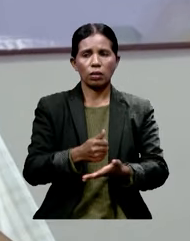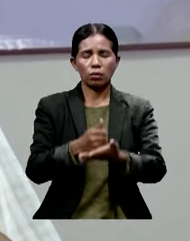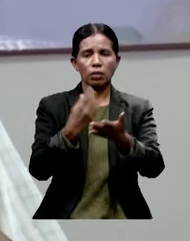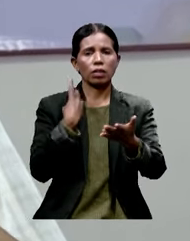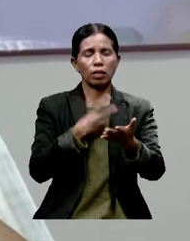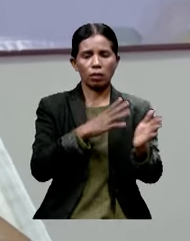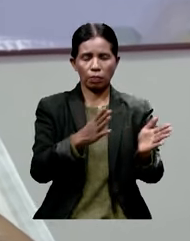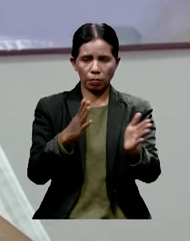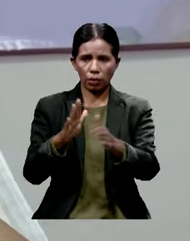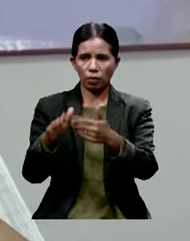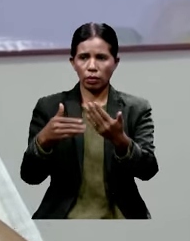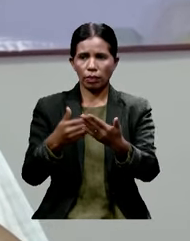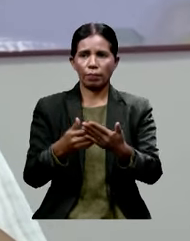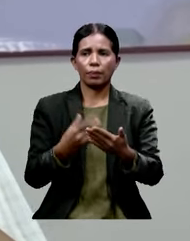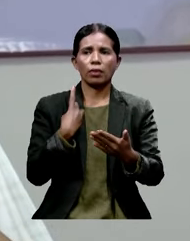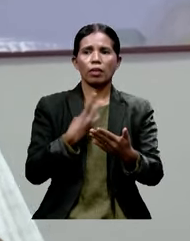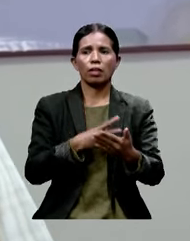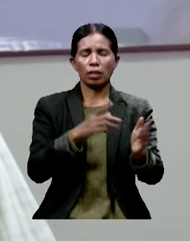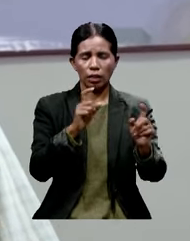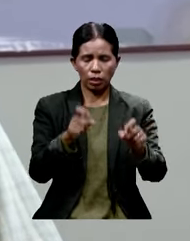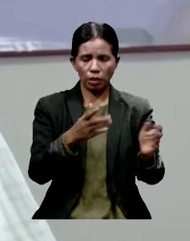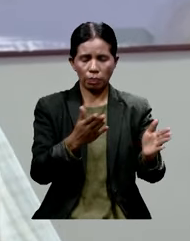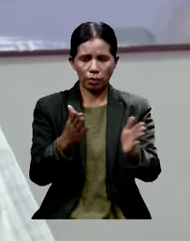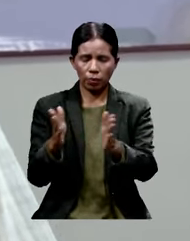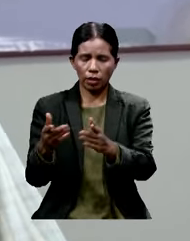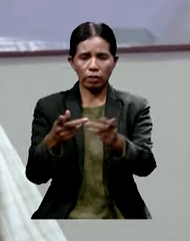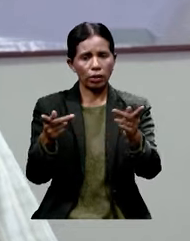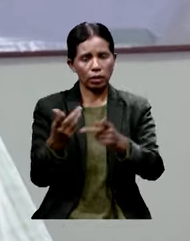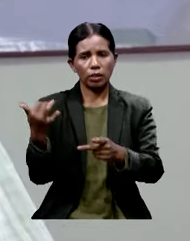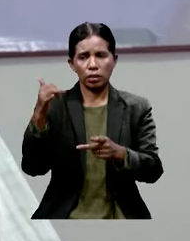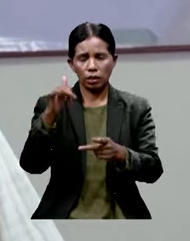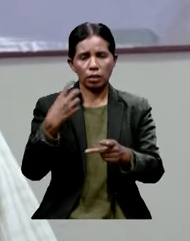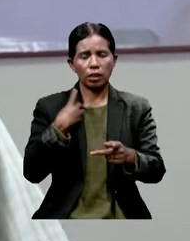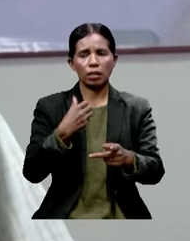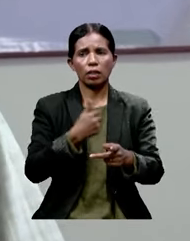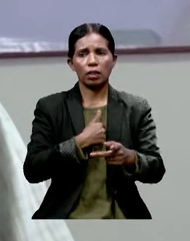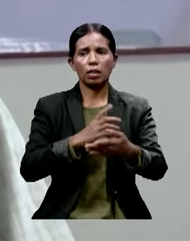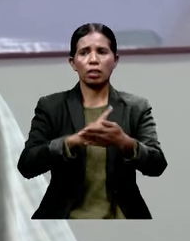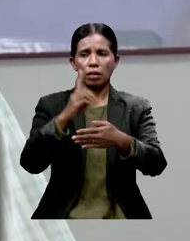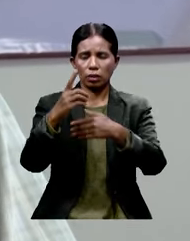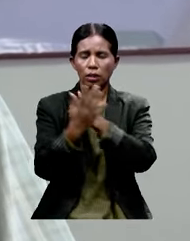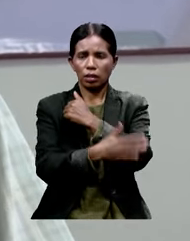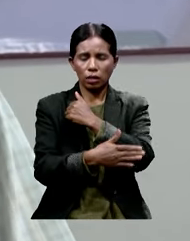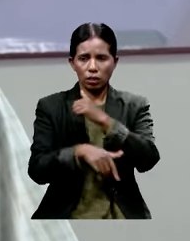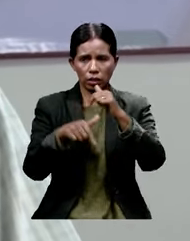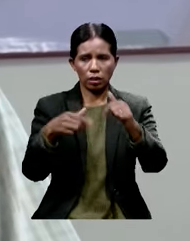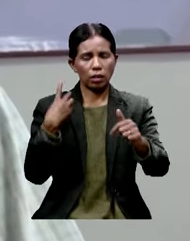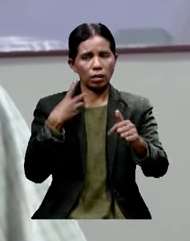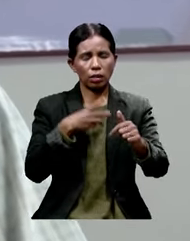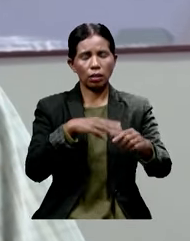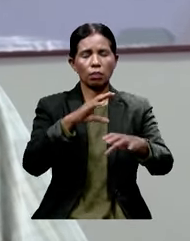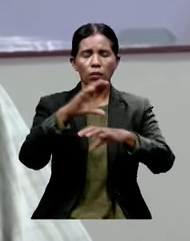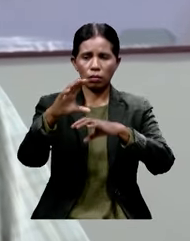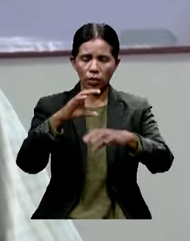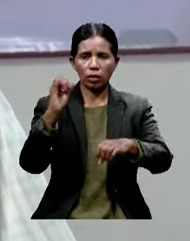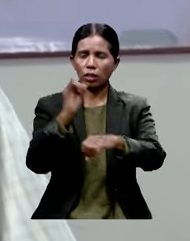cerne nebe ita tem prepara condição cerne no ita tem sai nai ba desenvolvimento ita nerai em termo comércio